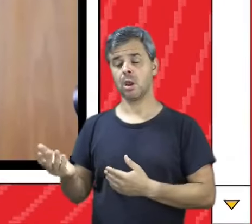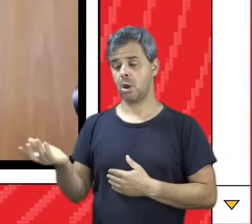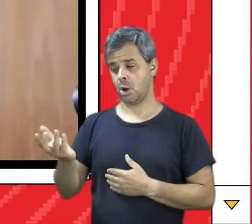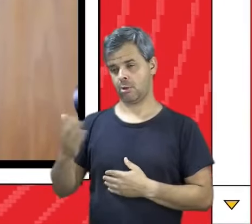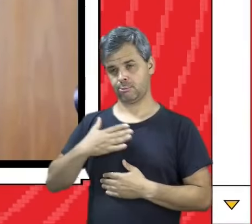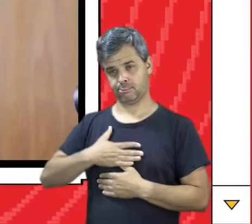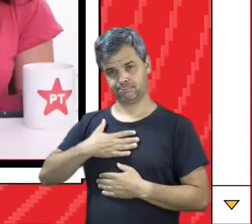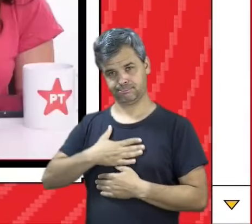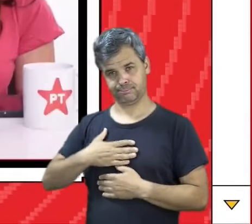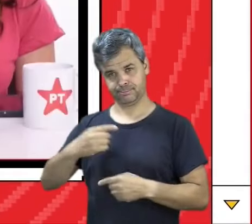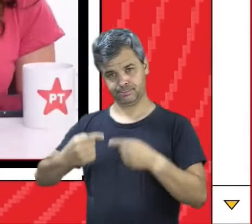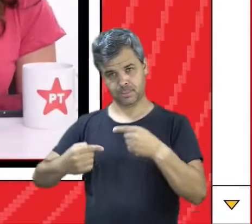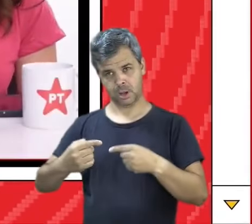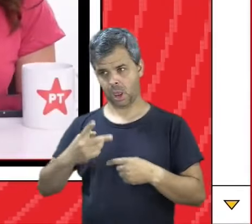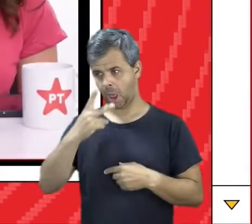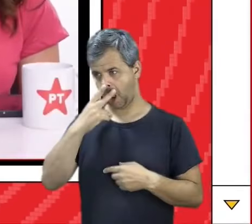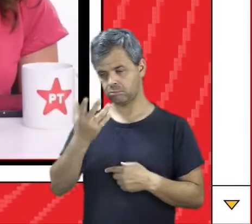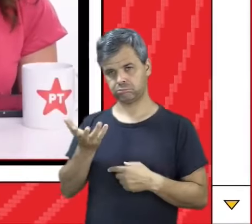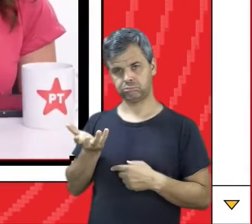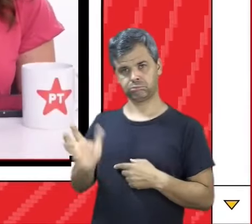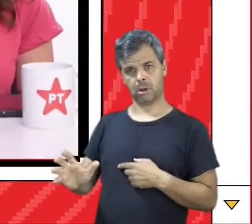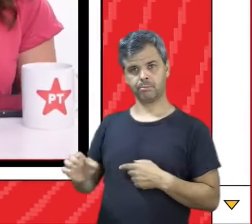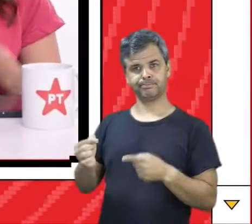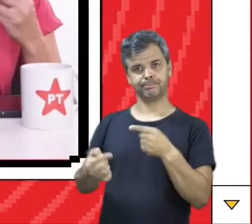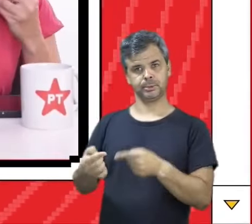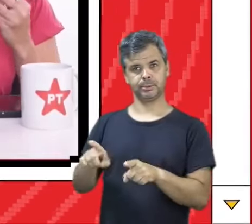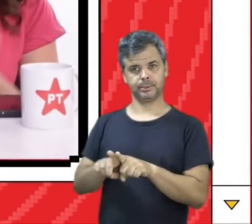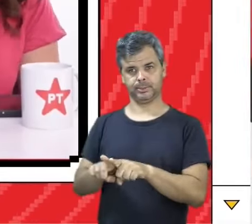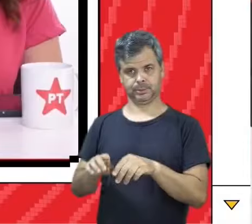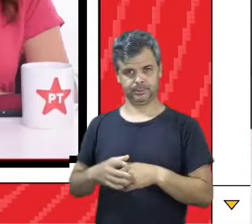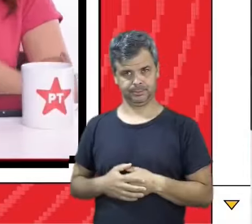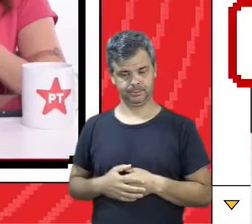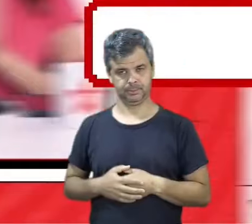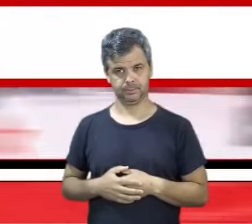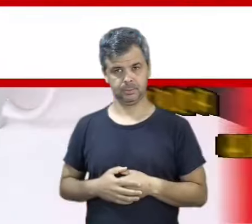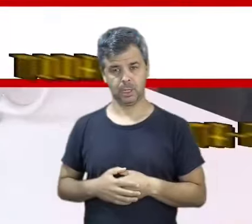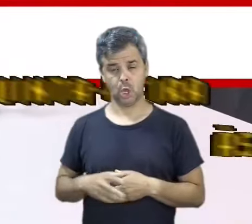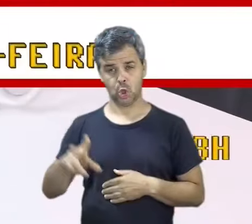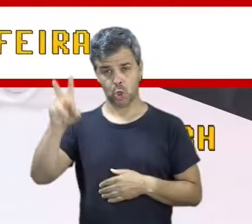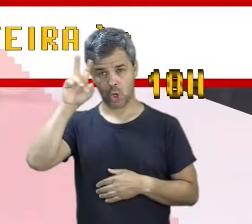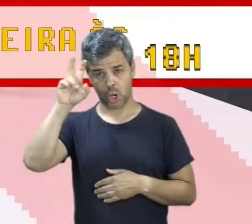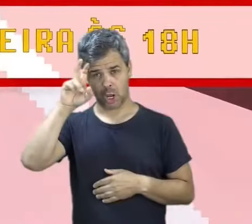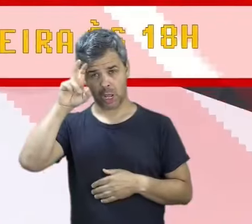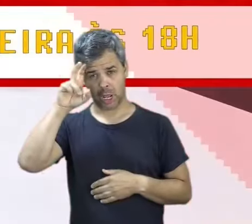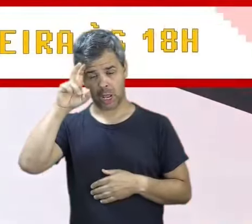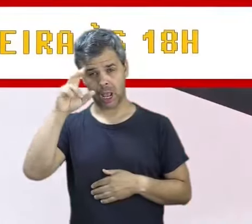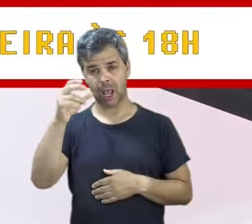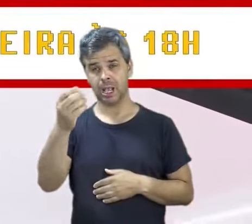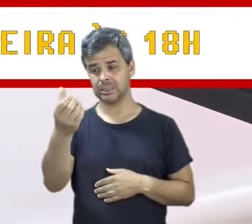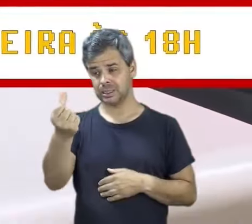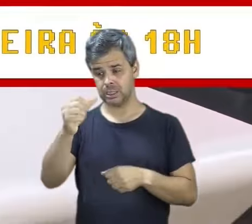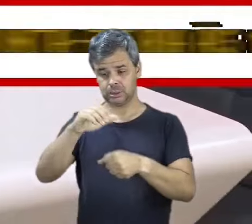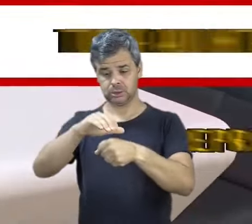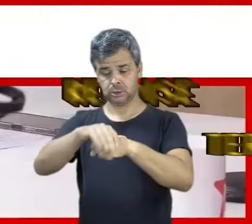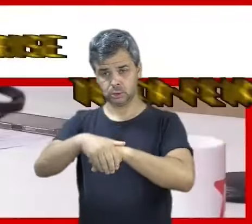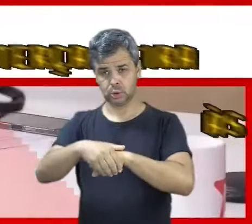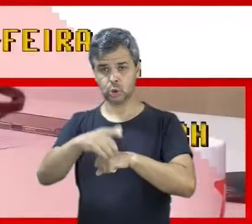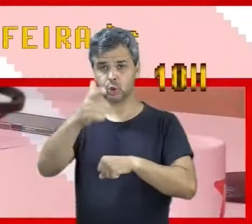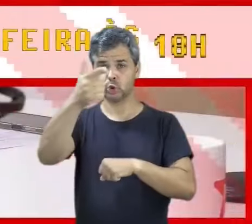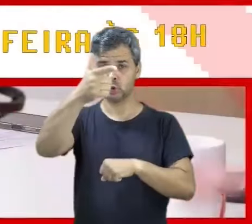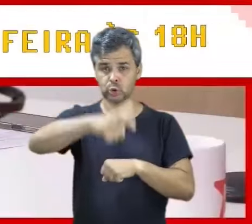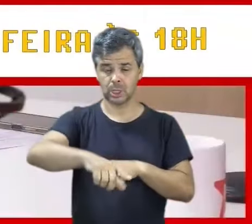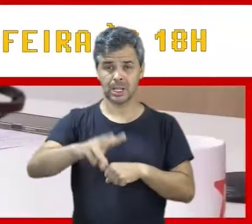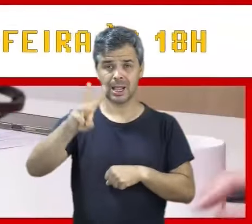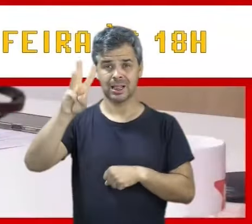de política e para quem acha que não gosta também. Toda quinta-feira, às 18 horas, com reprise